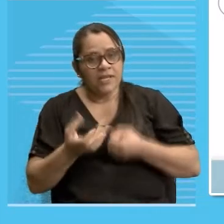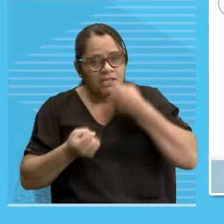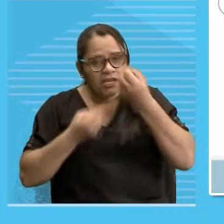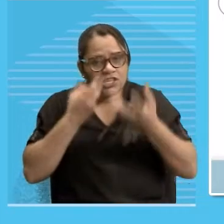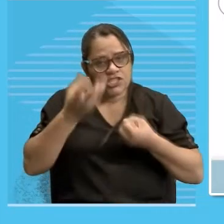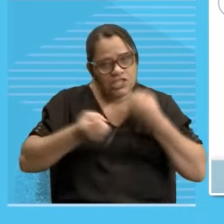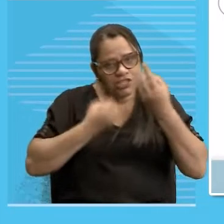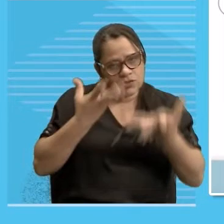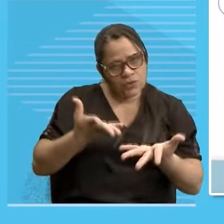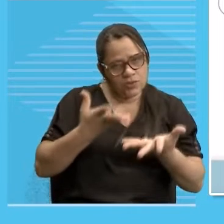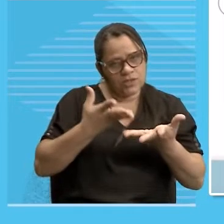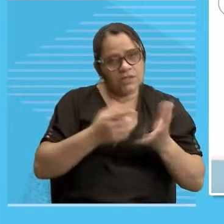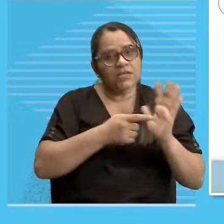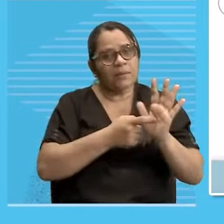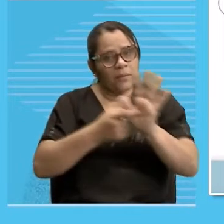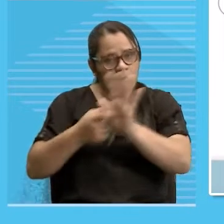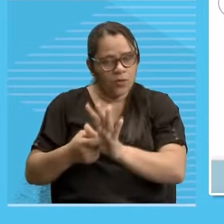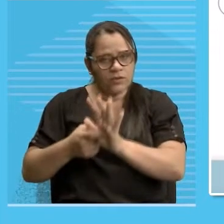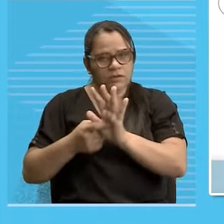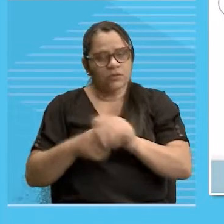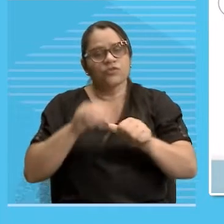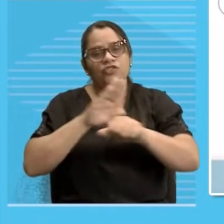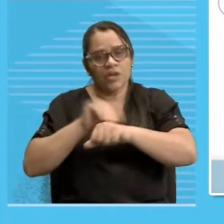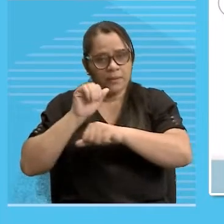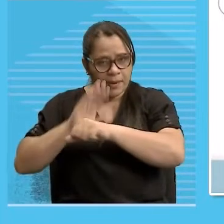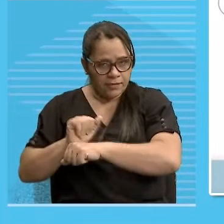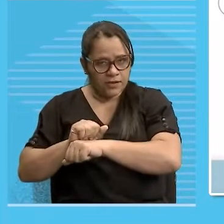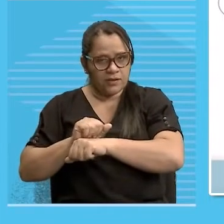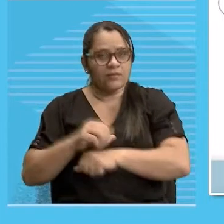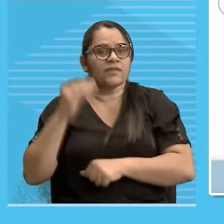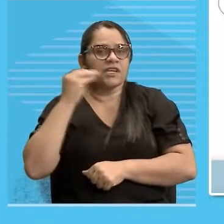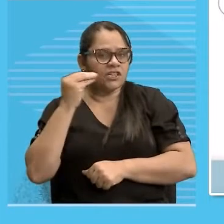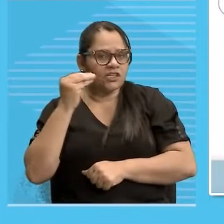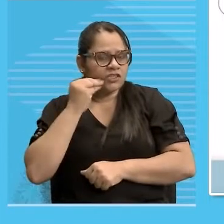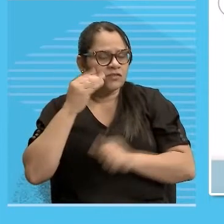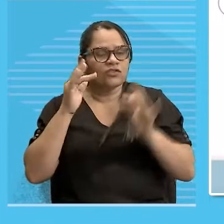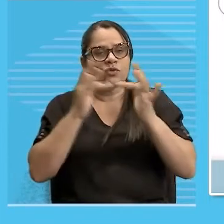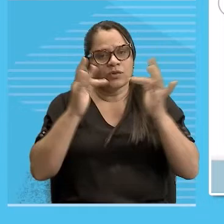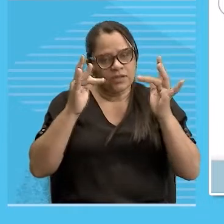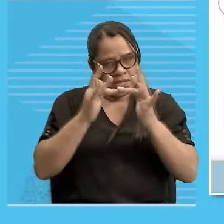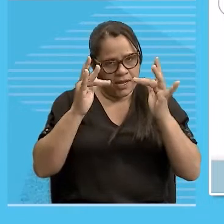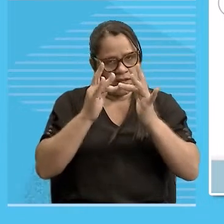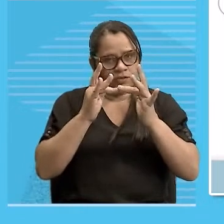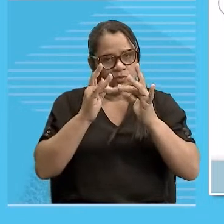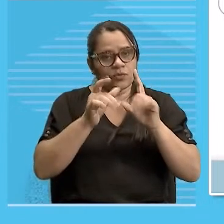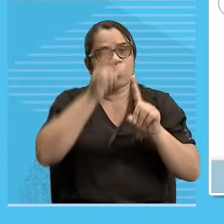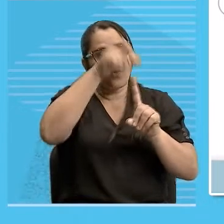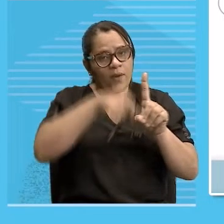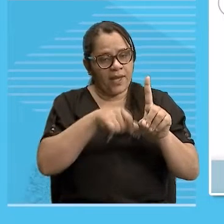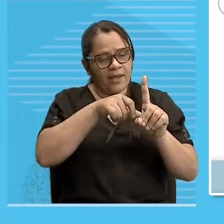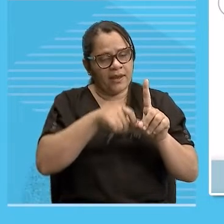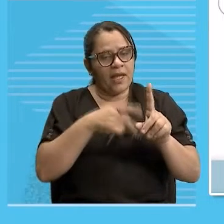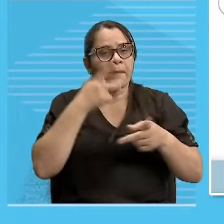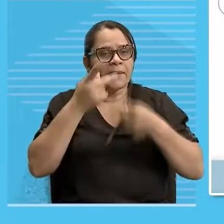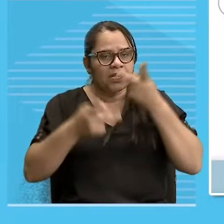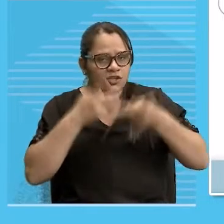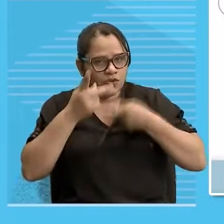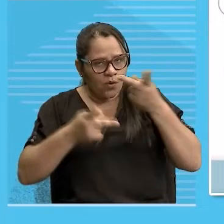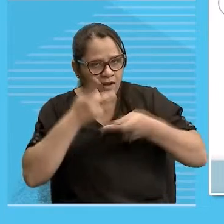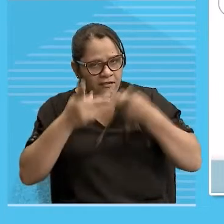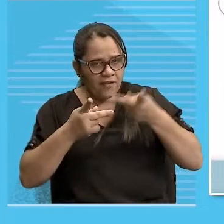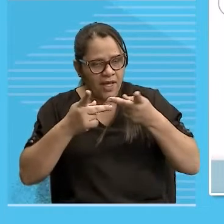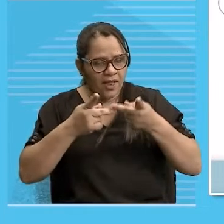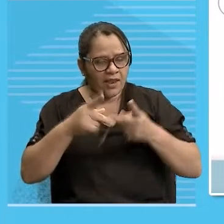Interjeições que indicam chamamento, tentativa de contato com o interlocutor, né? Que é aquele com quem o